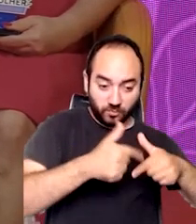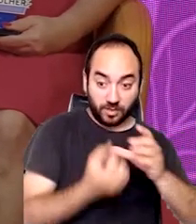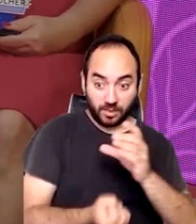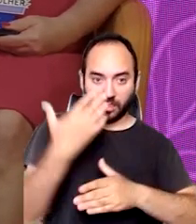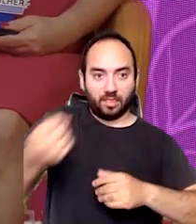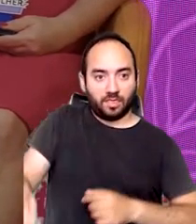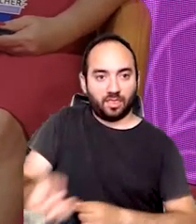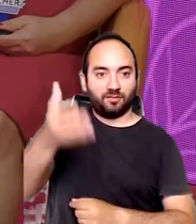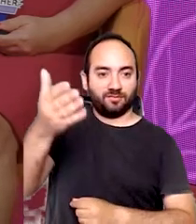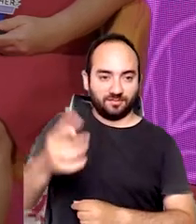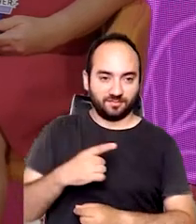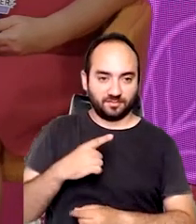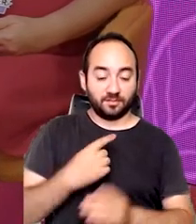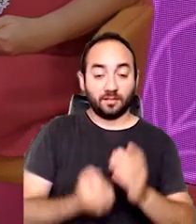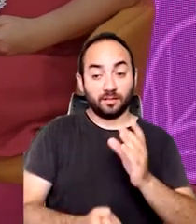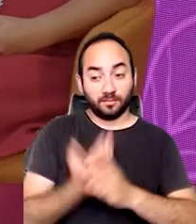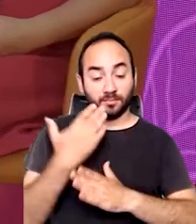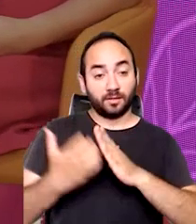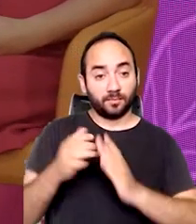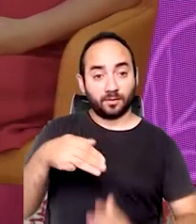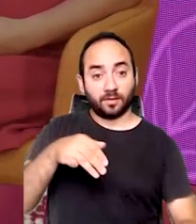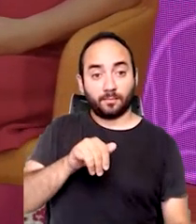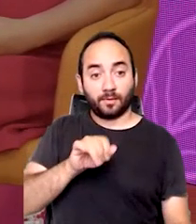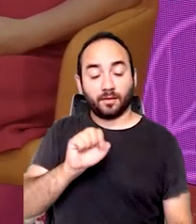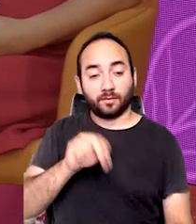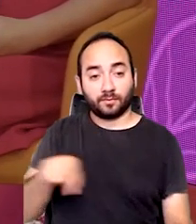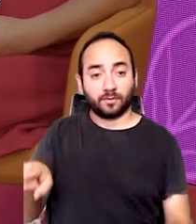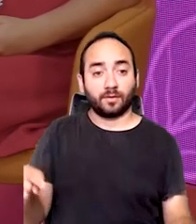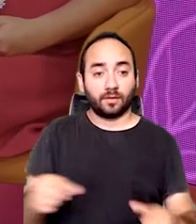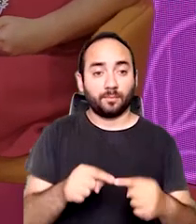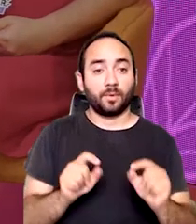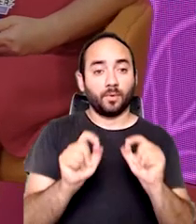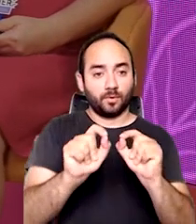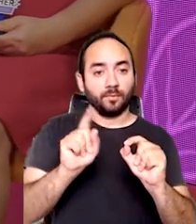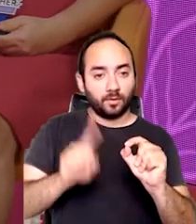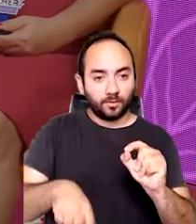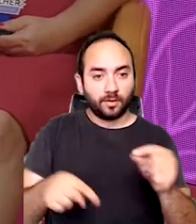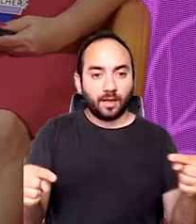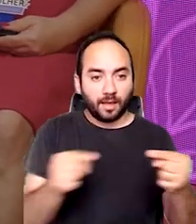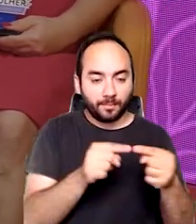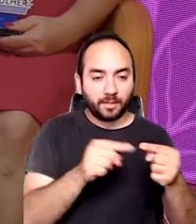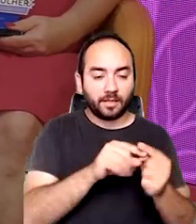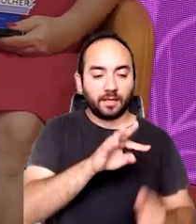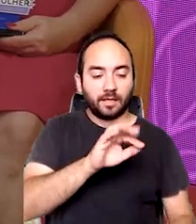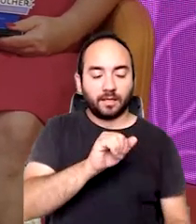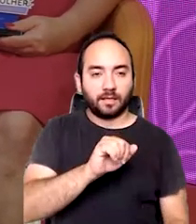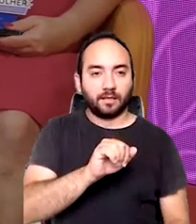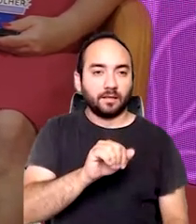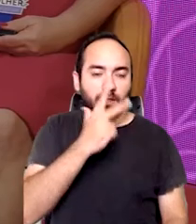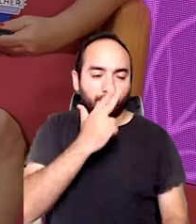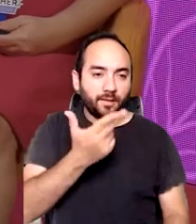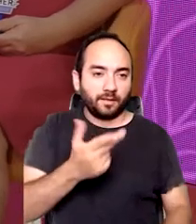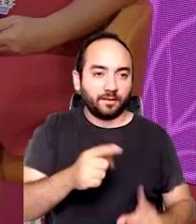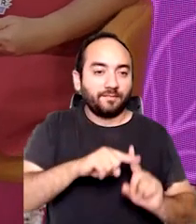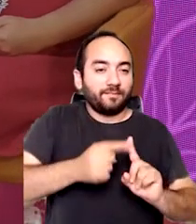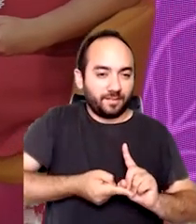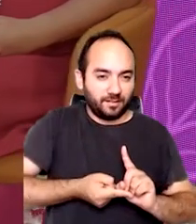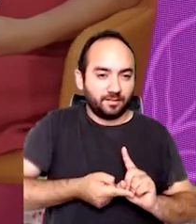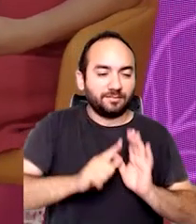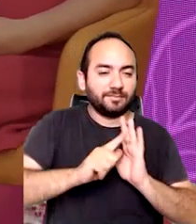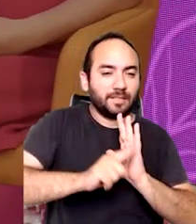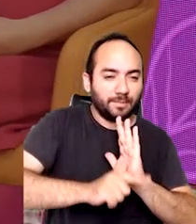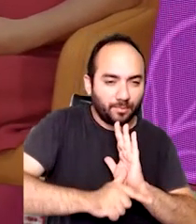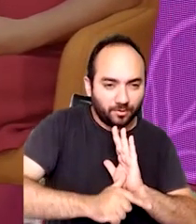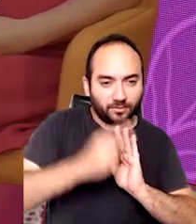eh a a o nascimento da Maison Charlot ela veio muito de encontro com a maternidade tardia eh tive